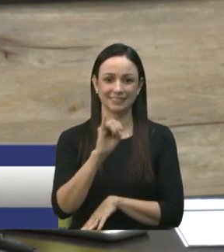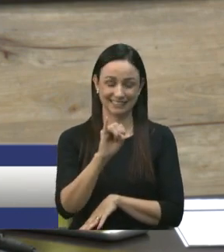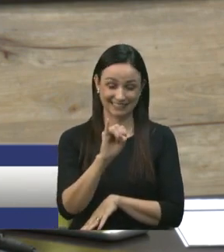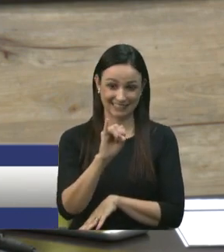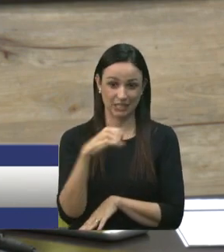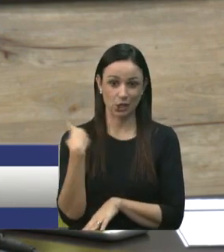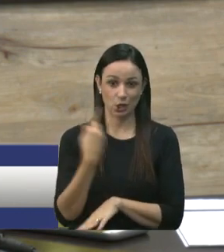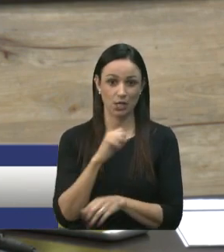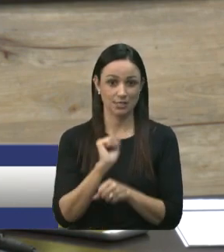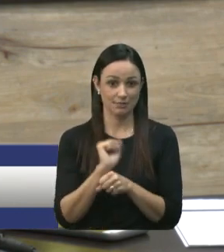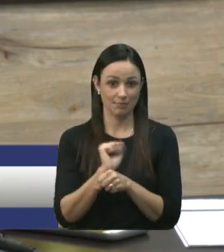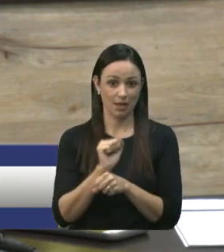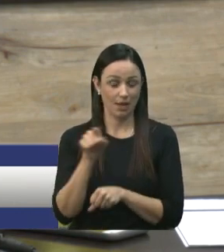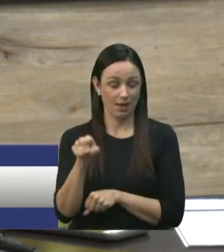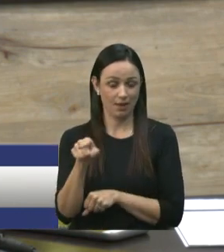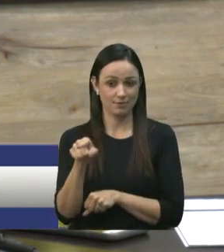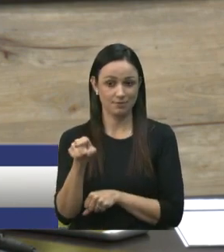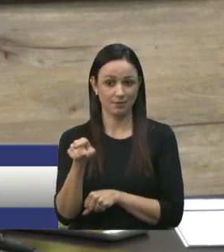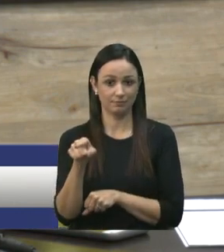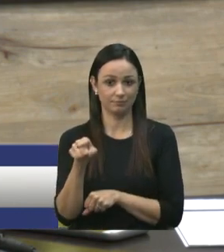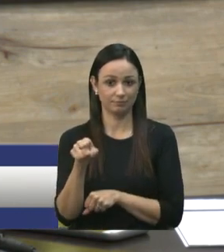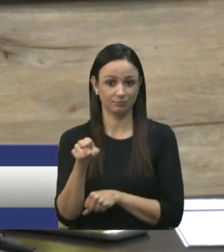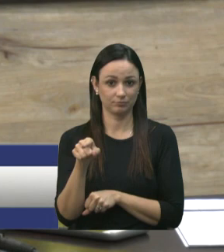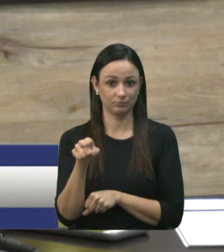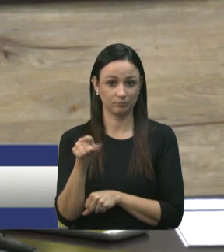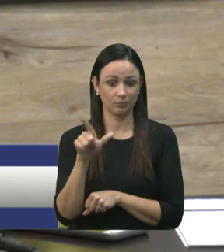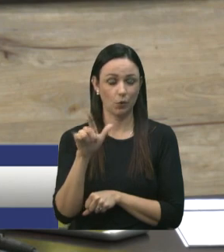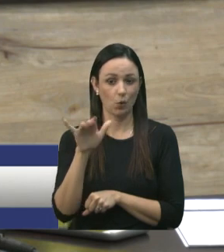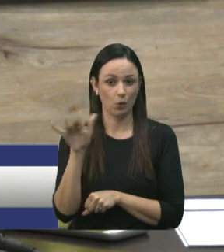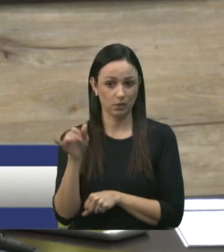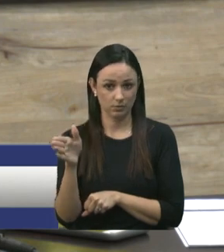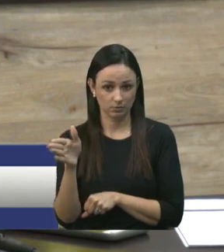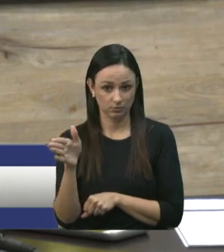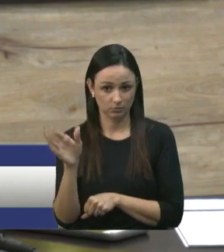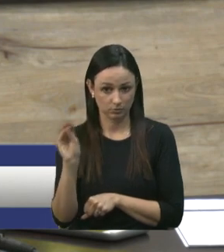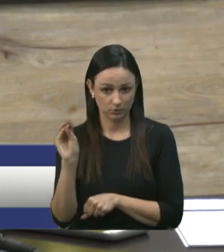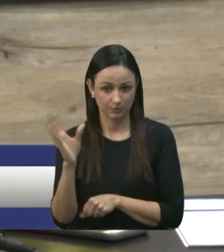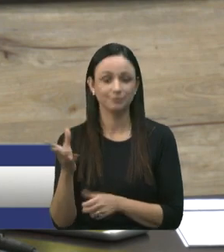esperarmos esse movimento, vereador Luiz, me permita, né?